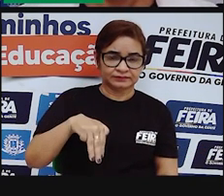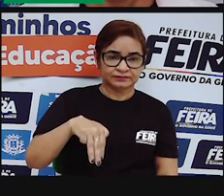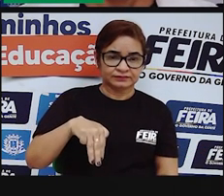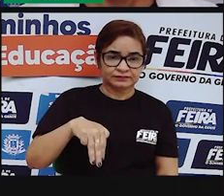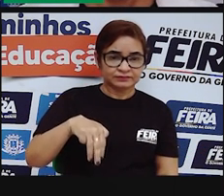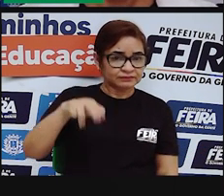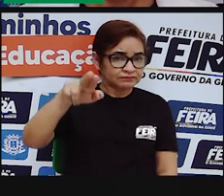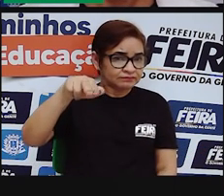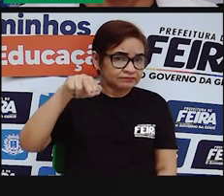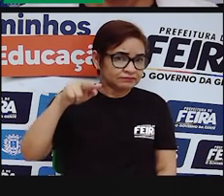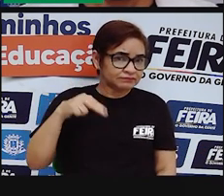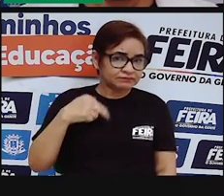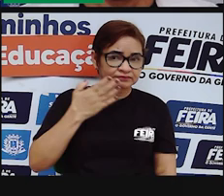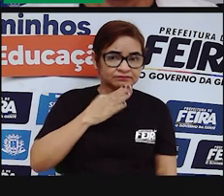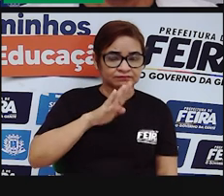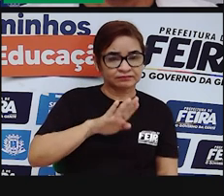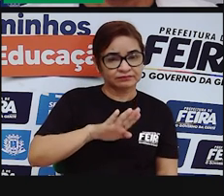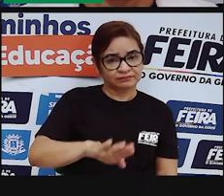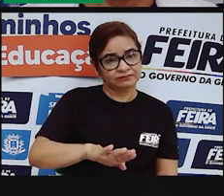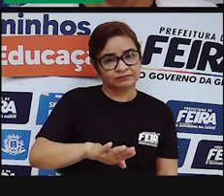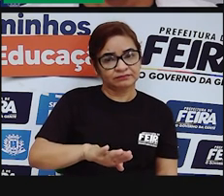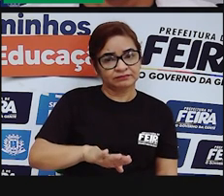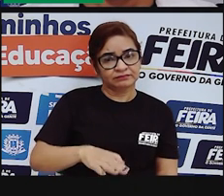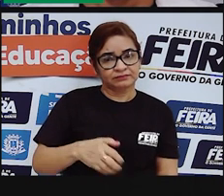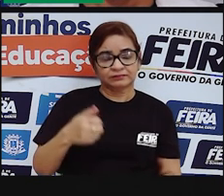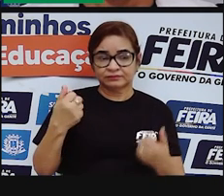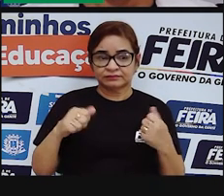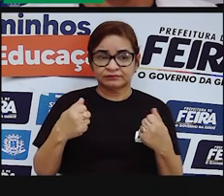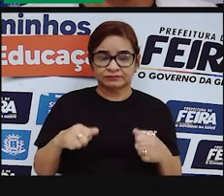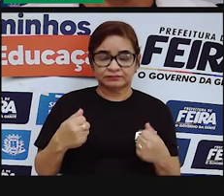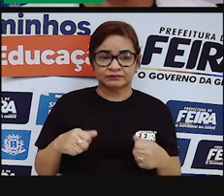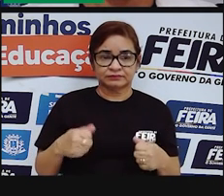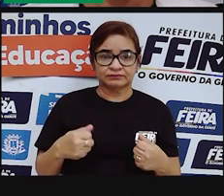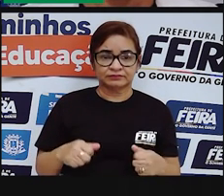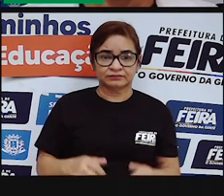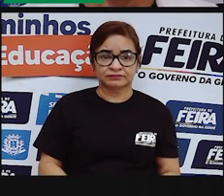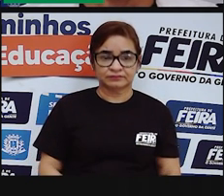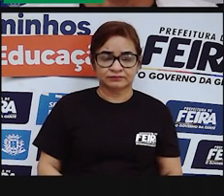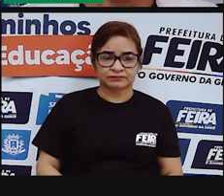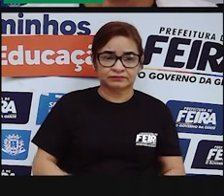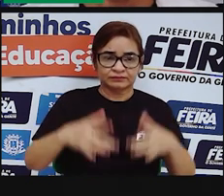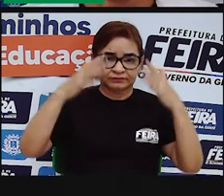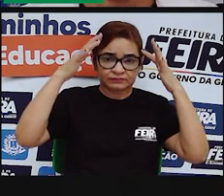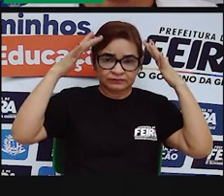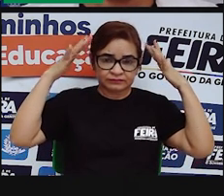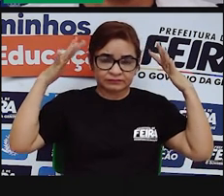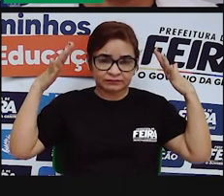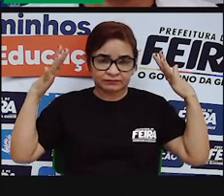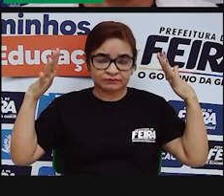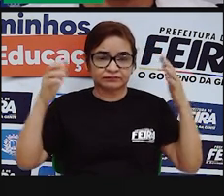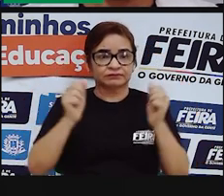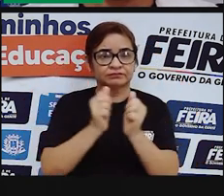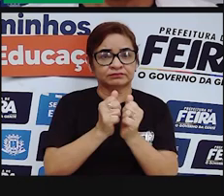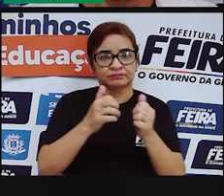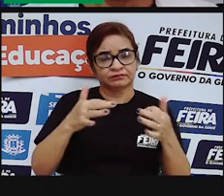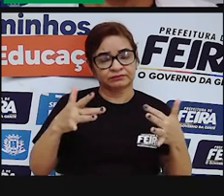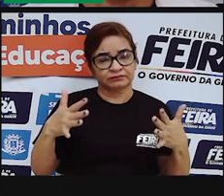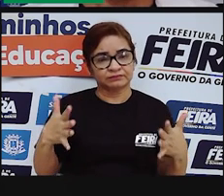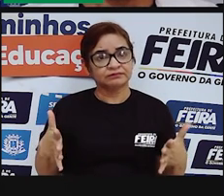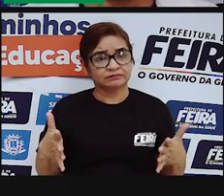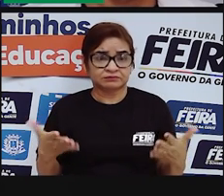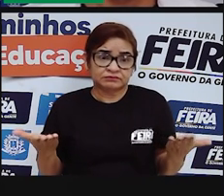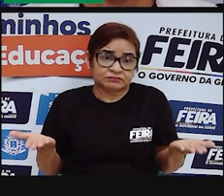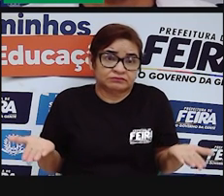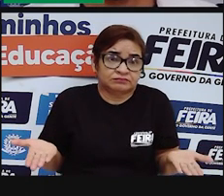mim, ninguém engana. Não precisaria você utilizar esse mi. Sonhei sonhos dourados. Se